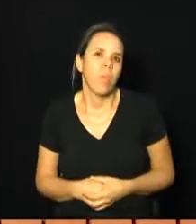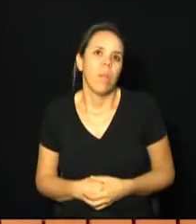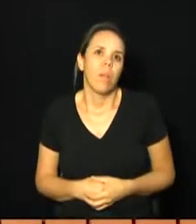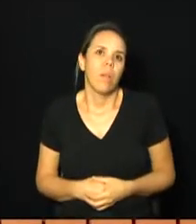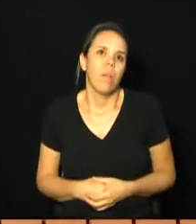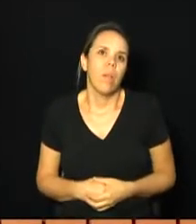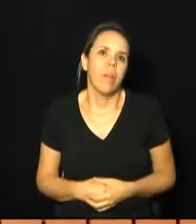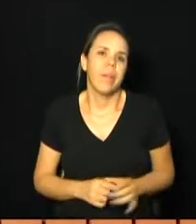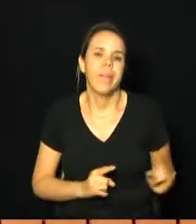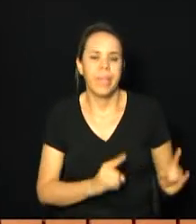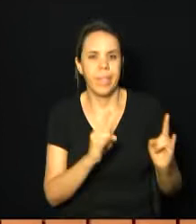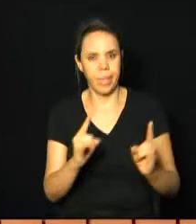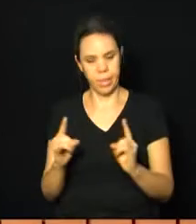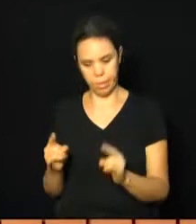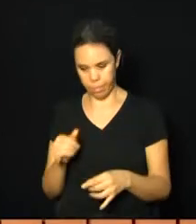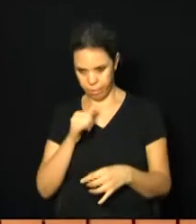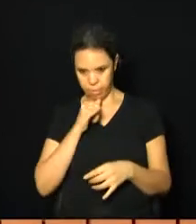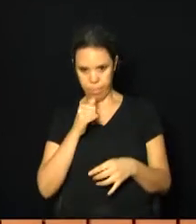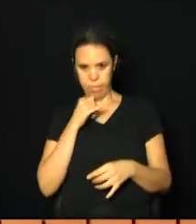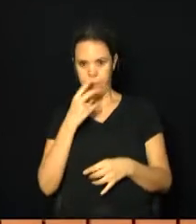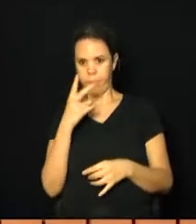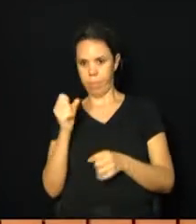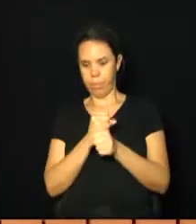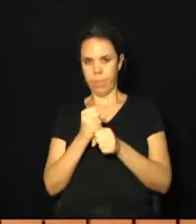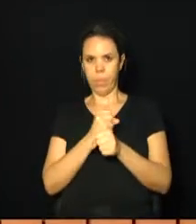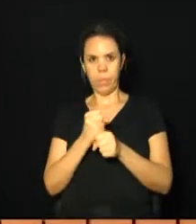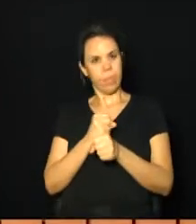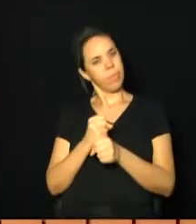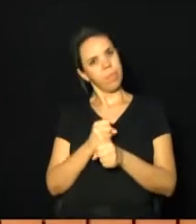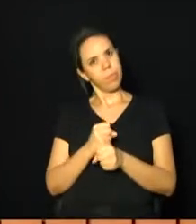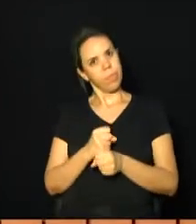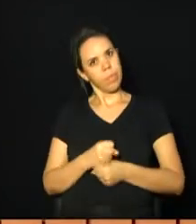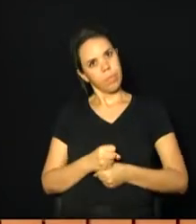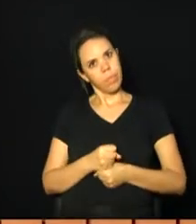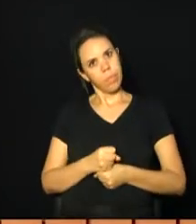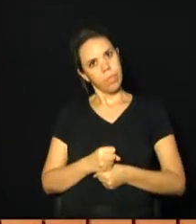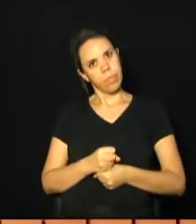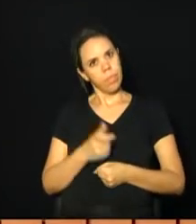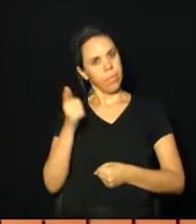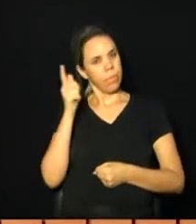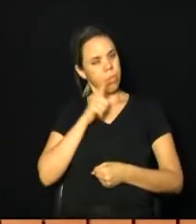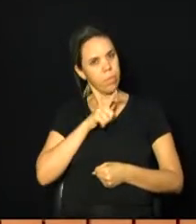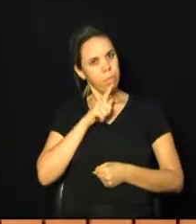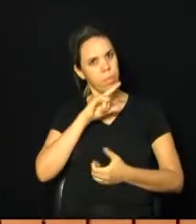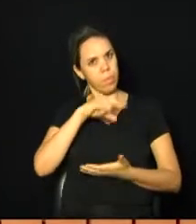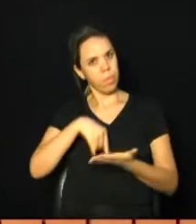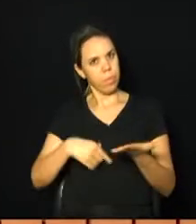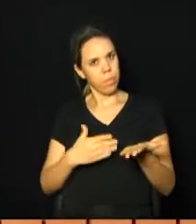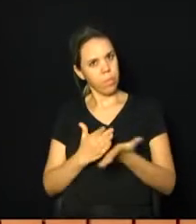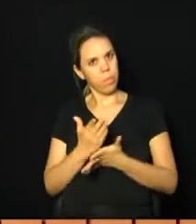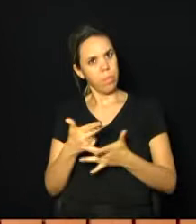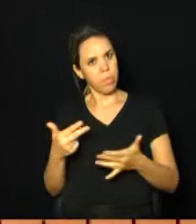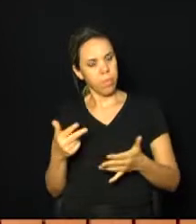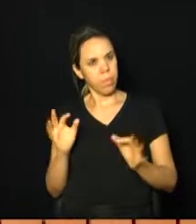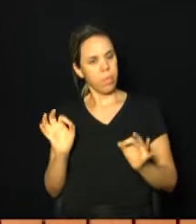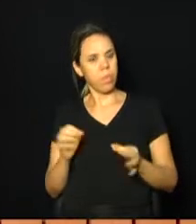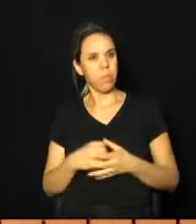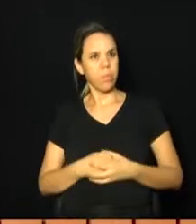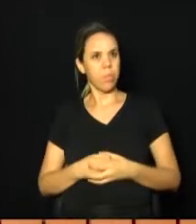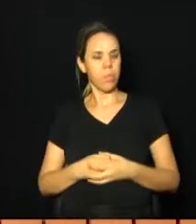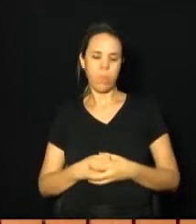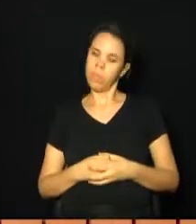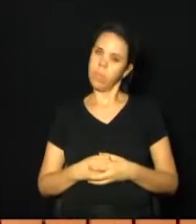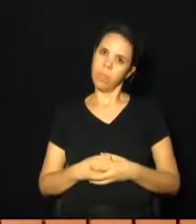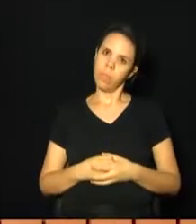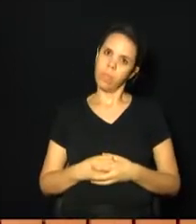Tem condomínio lá, por exemplo, que ficou 20 anos para conseguir autorização, tudo certinho, né?